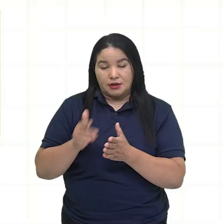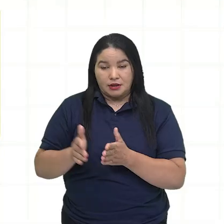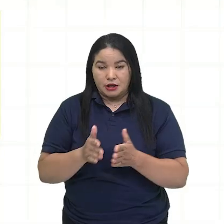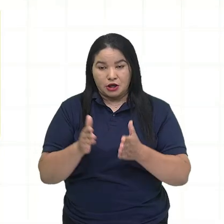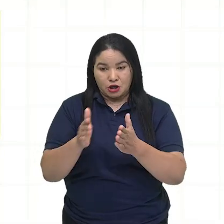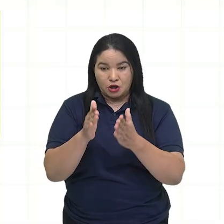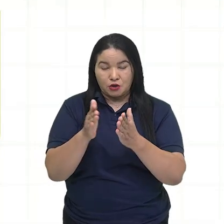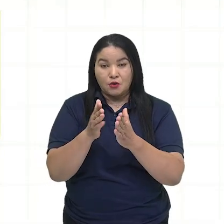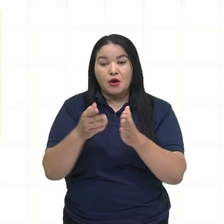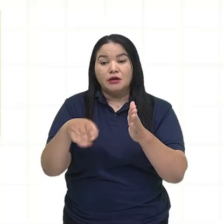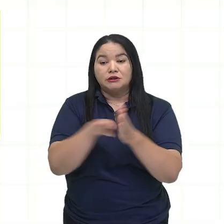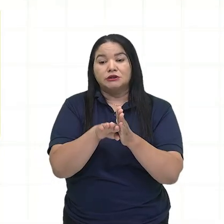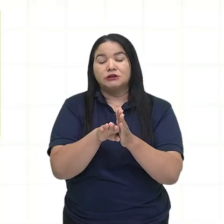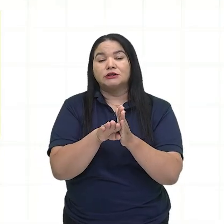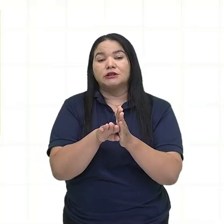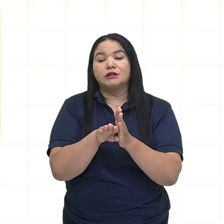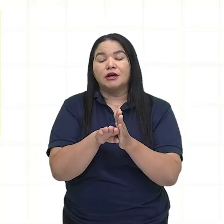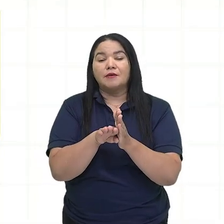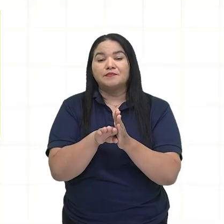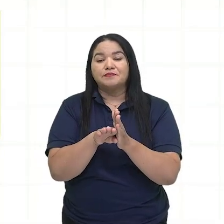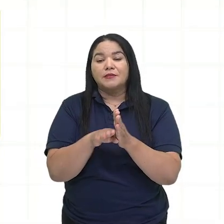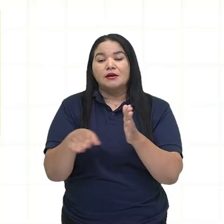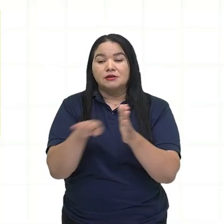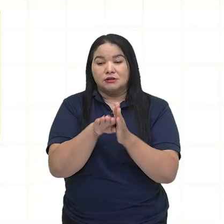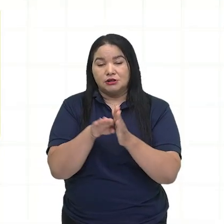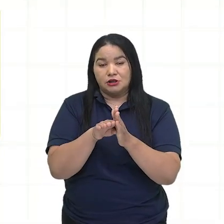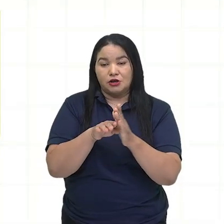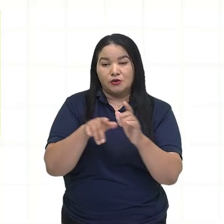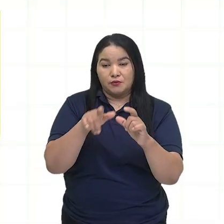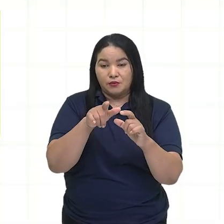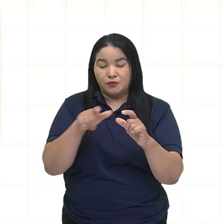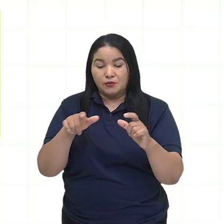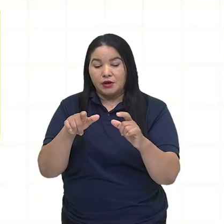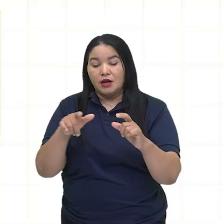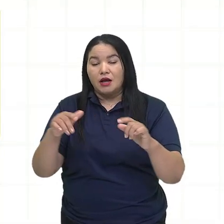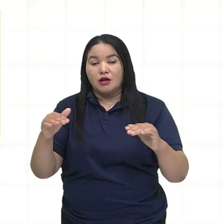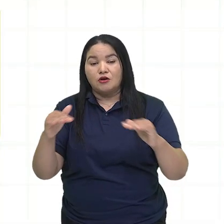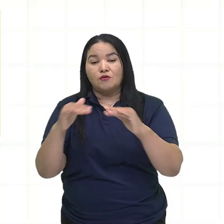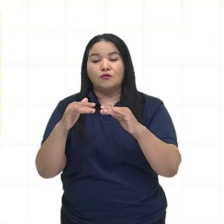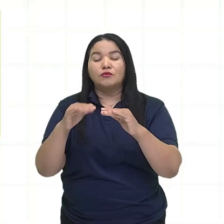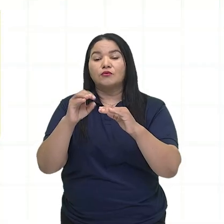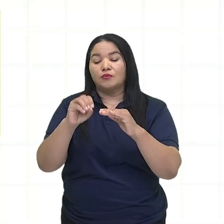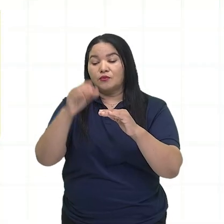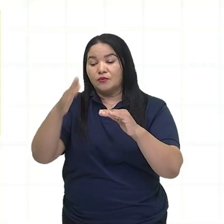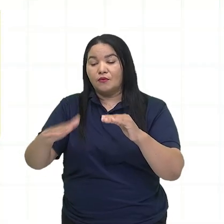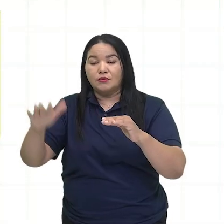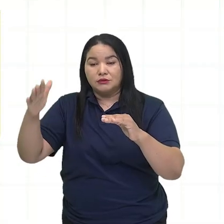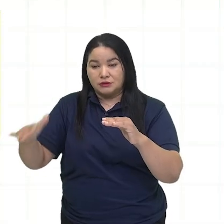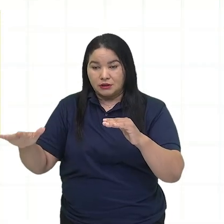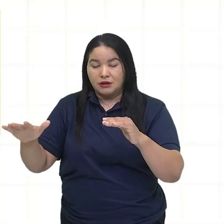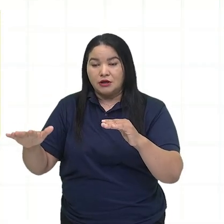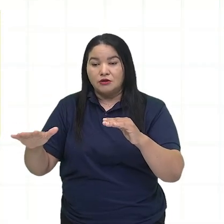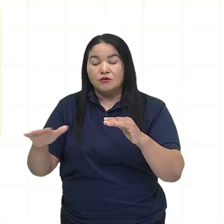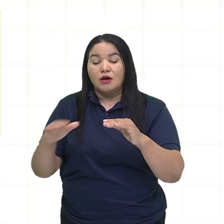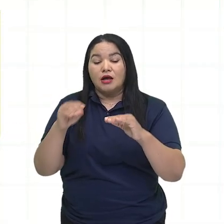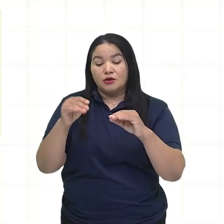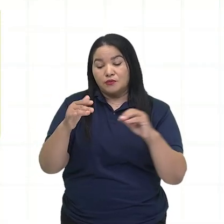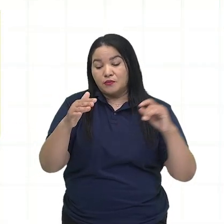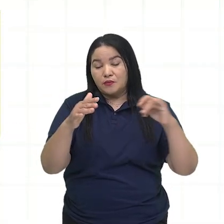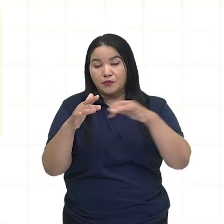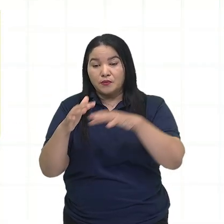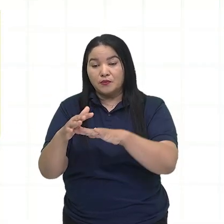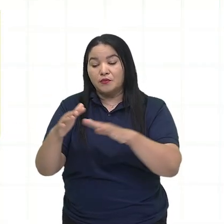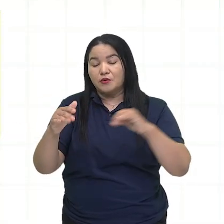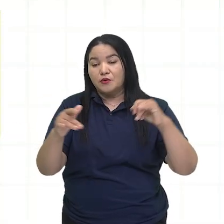chega até a sua foz de encontro com o Oceano Atlântico, o volume de água que é